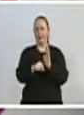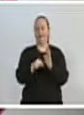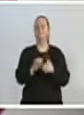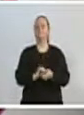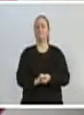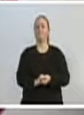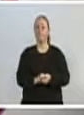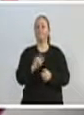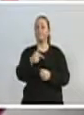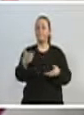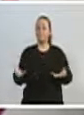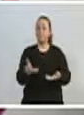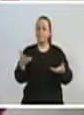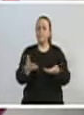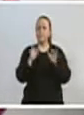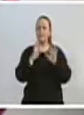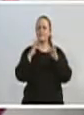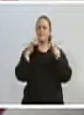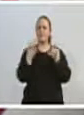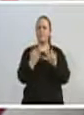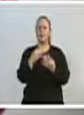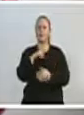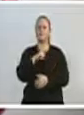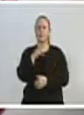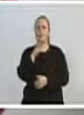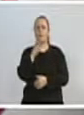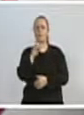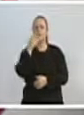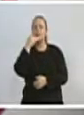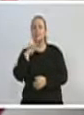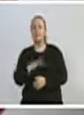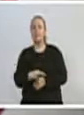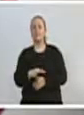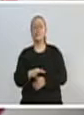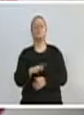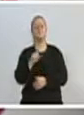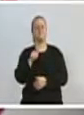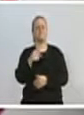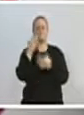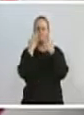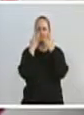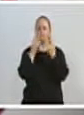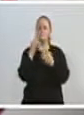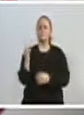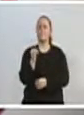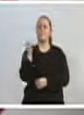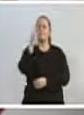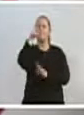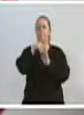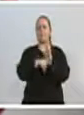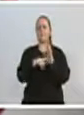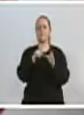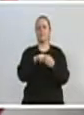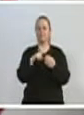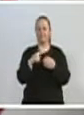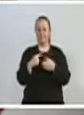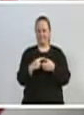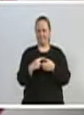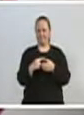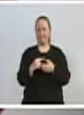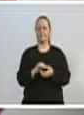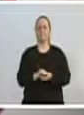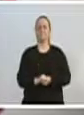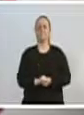dessas 400 crianças, tenham a certeza, sabem reconhecer a importância desse projeto para a nossa cidade. Ali tem um